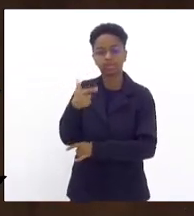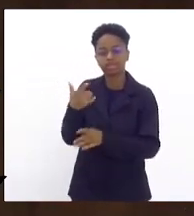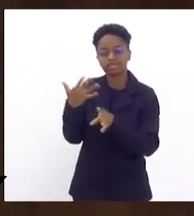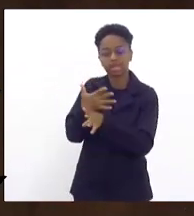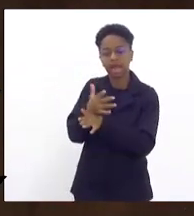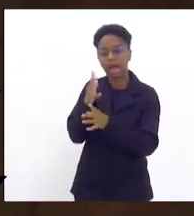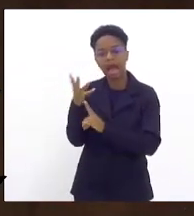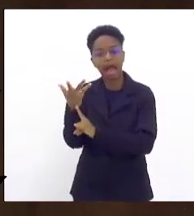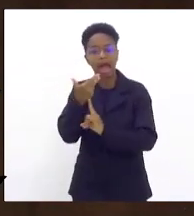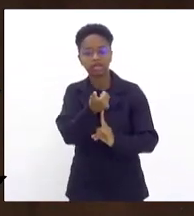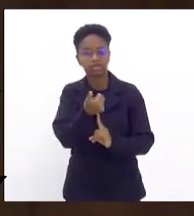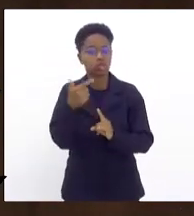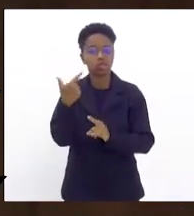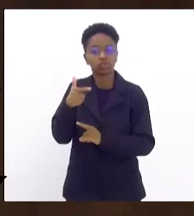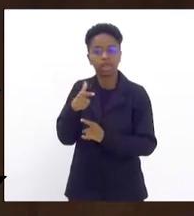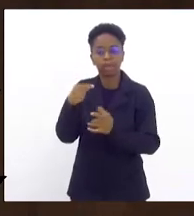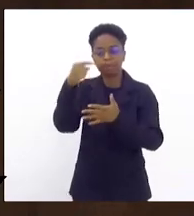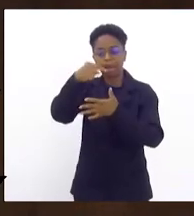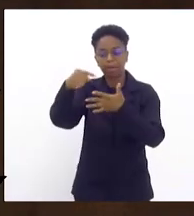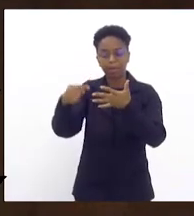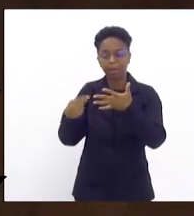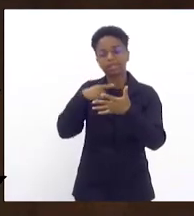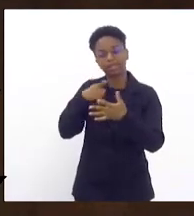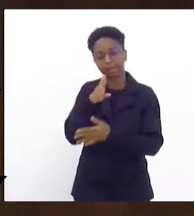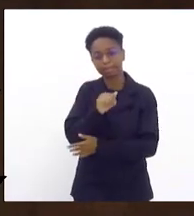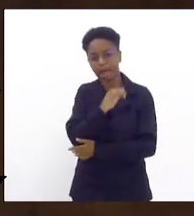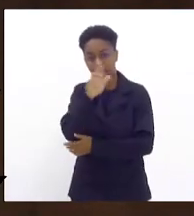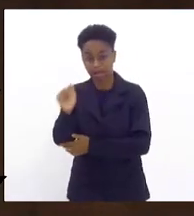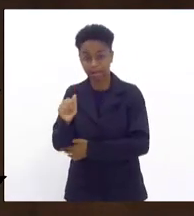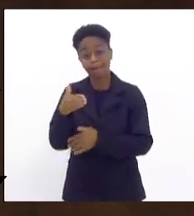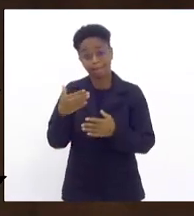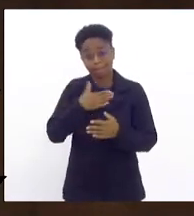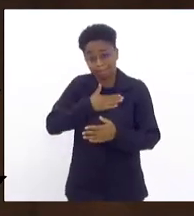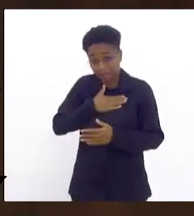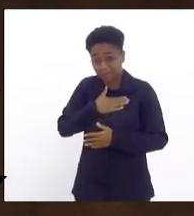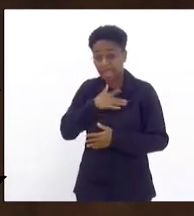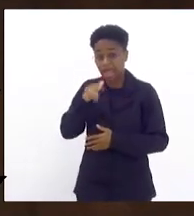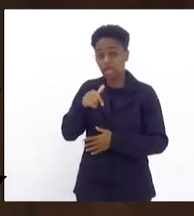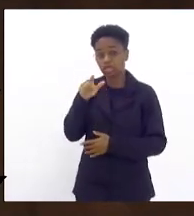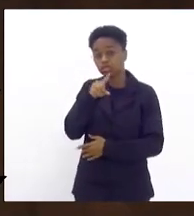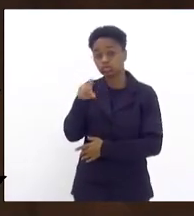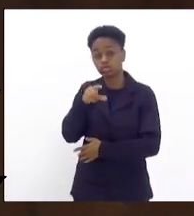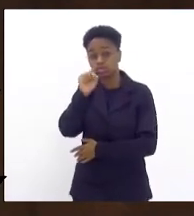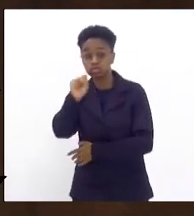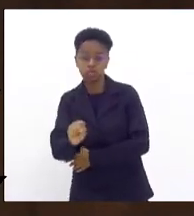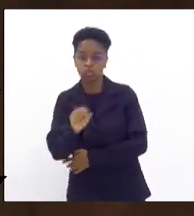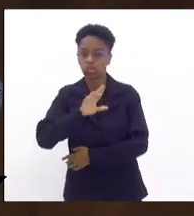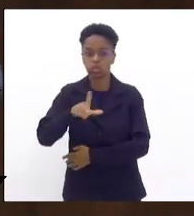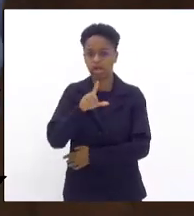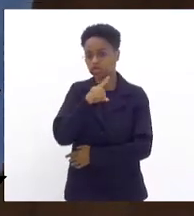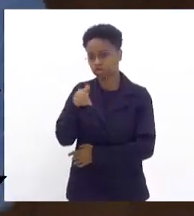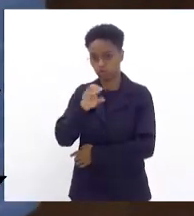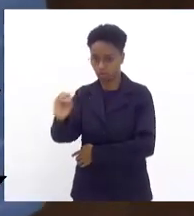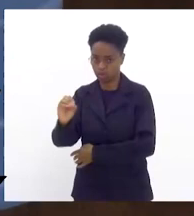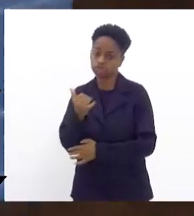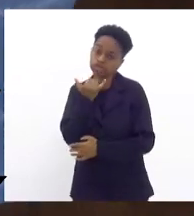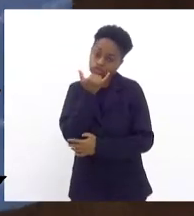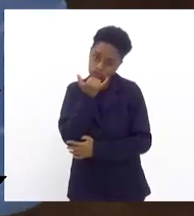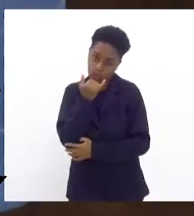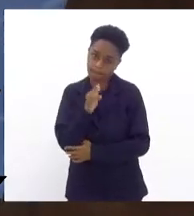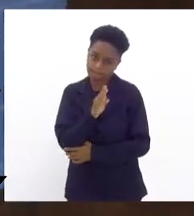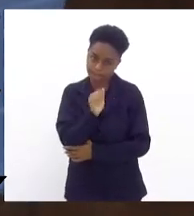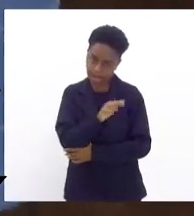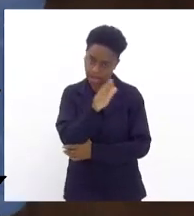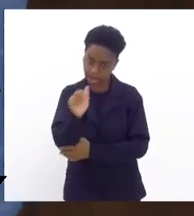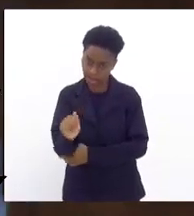tem. Tudo que tem na Barra. Então, para a gente, a Barra é Zona Sul, não é Zona Oeste, tá? Pedir desculpa ao pessoal da Barra, o presidente da